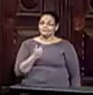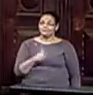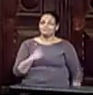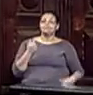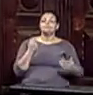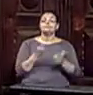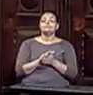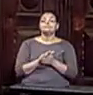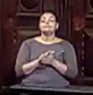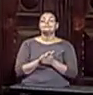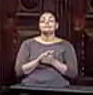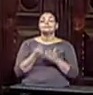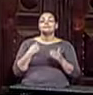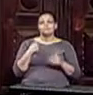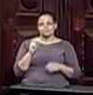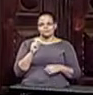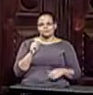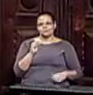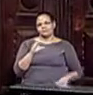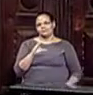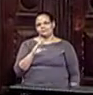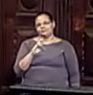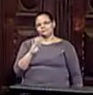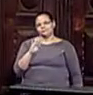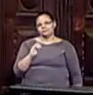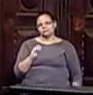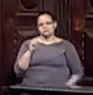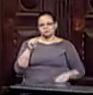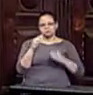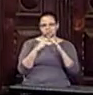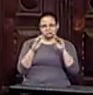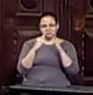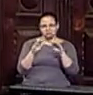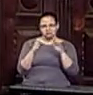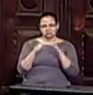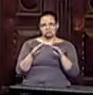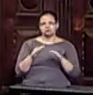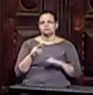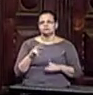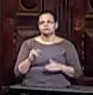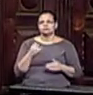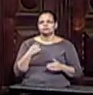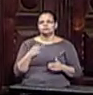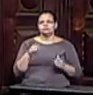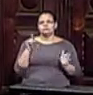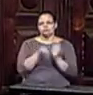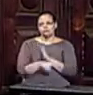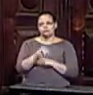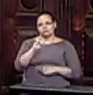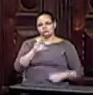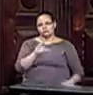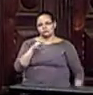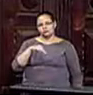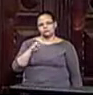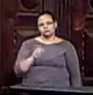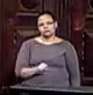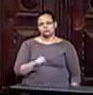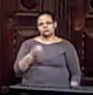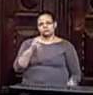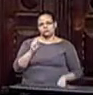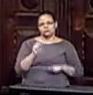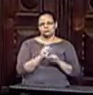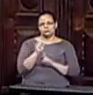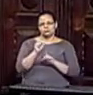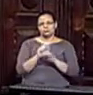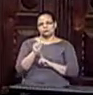pagar com créditos tributários que serão descontados quando ele for recolher o ICMS em 18